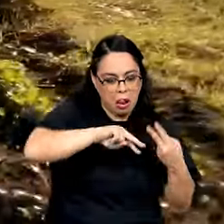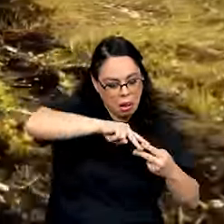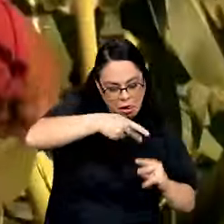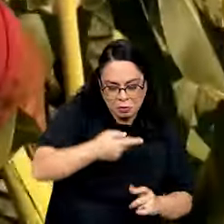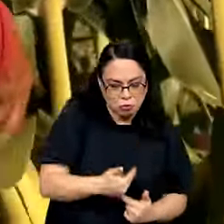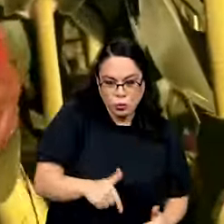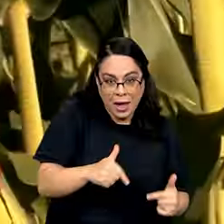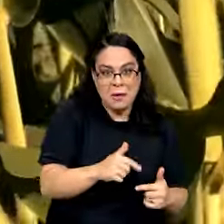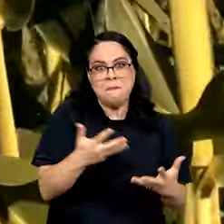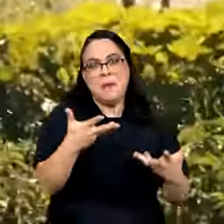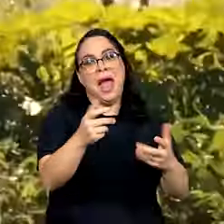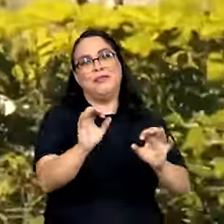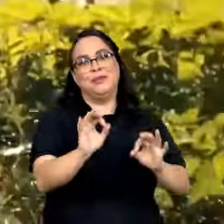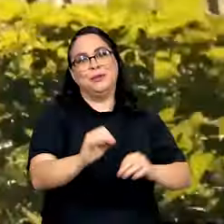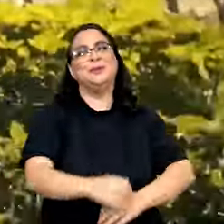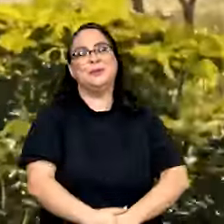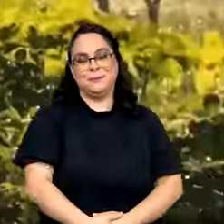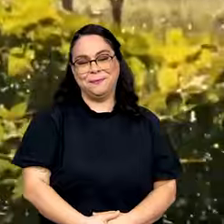mar